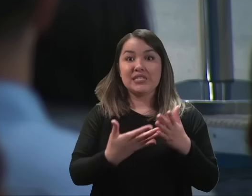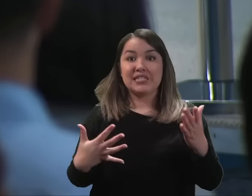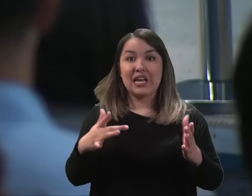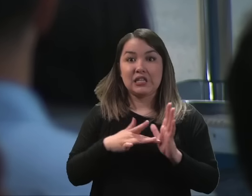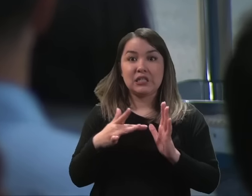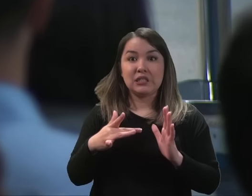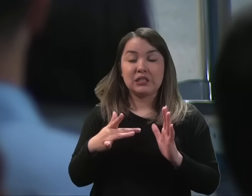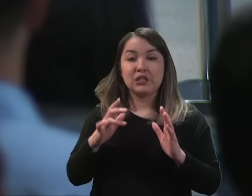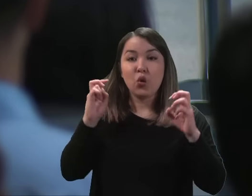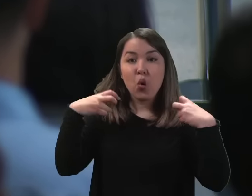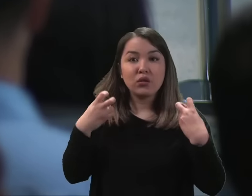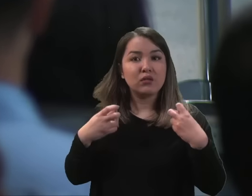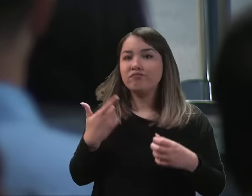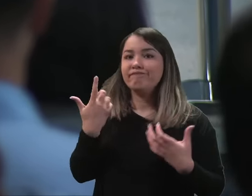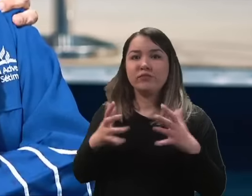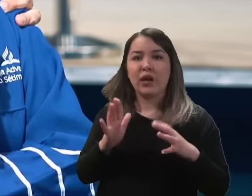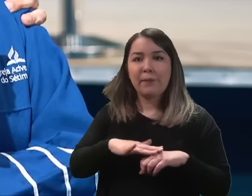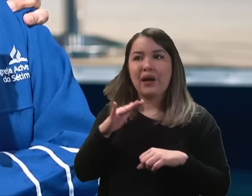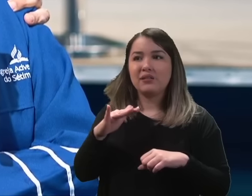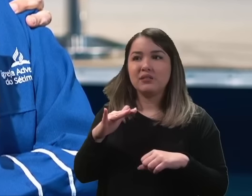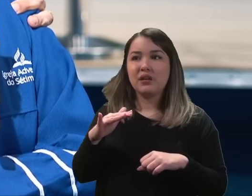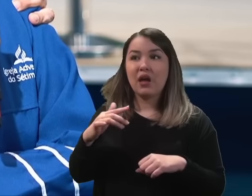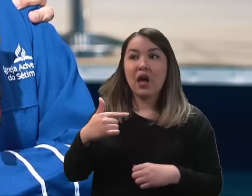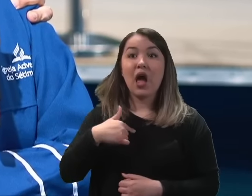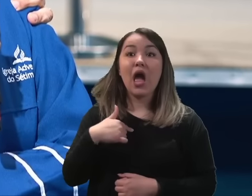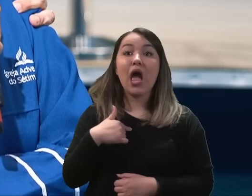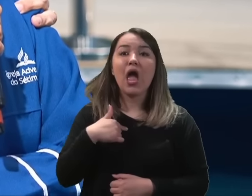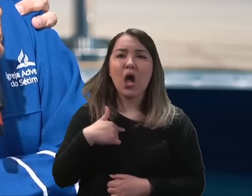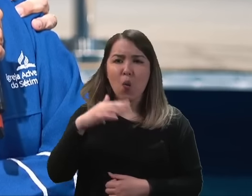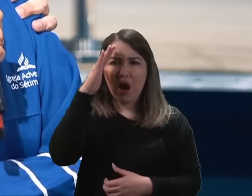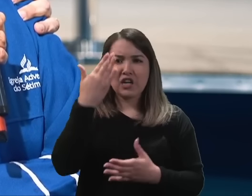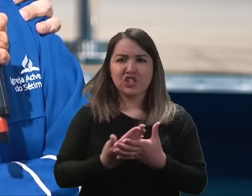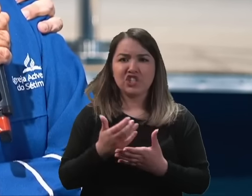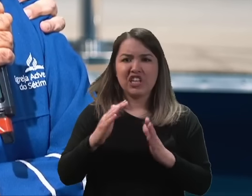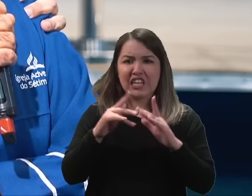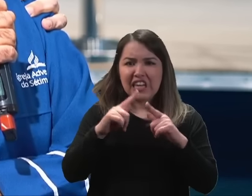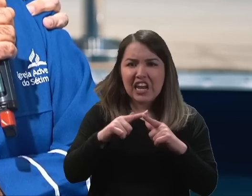e eu creio que a igreja adventista tem a marca do sangue do cordeiro